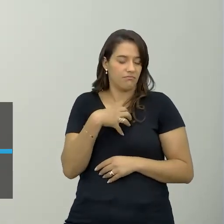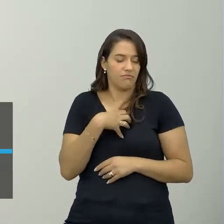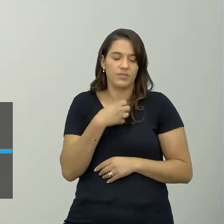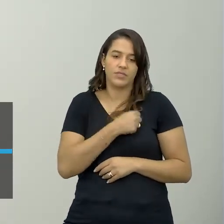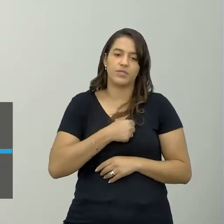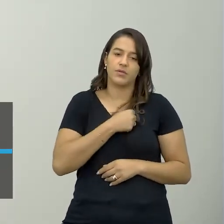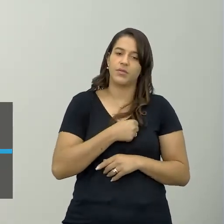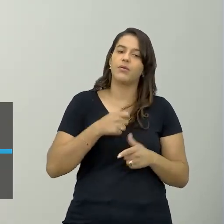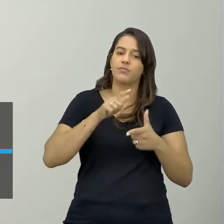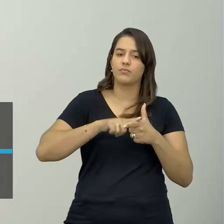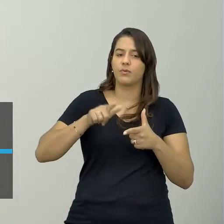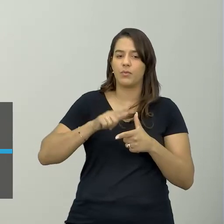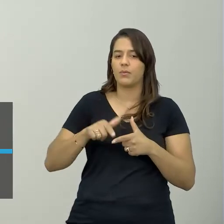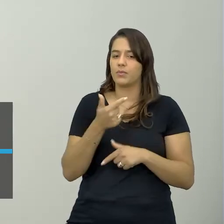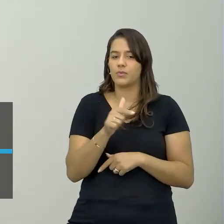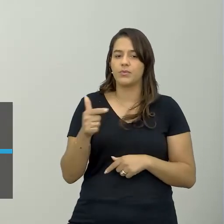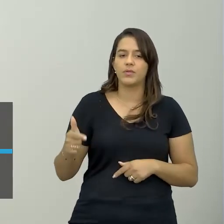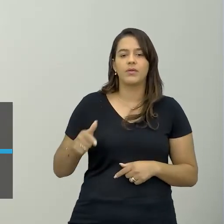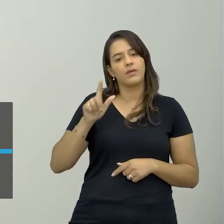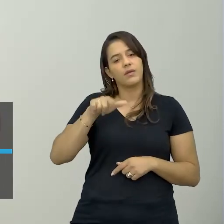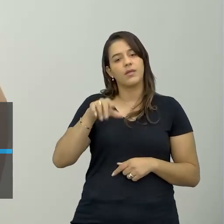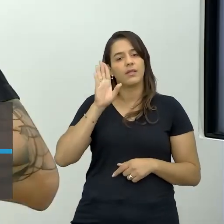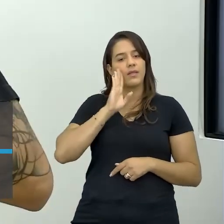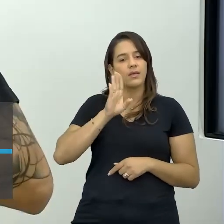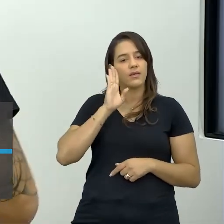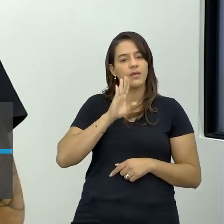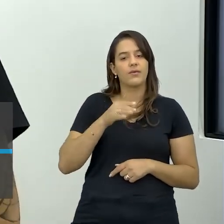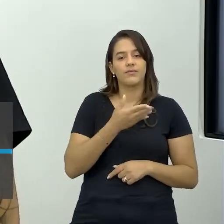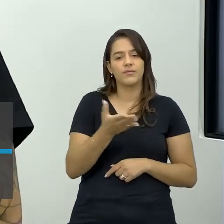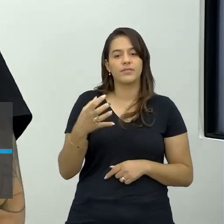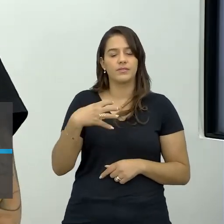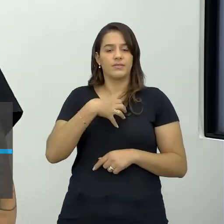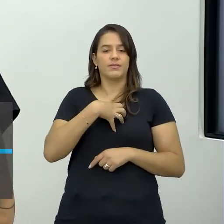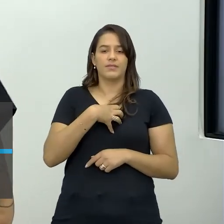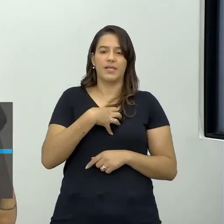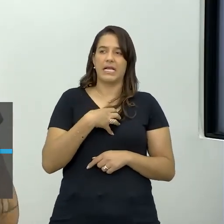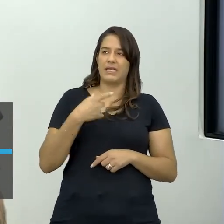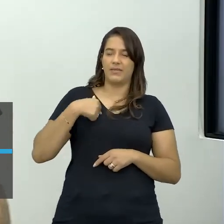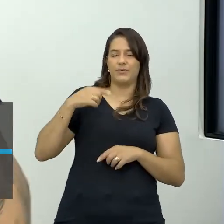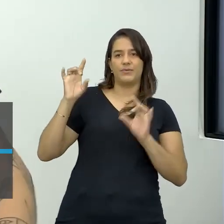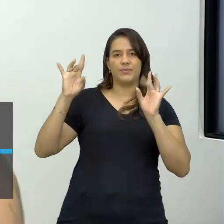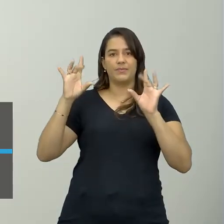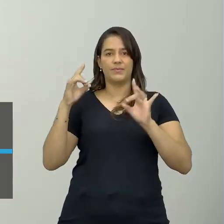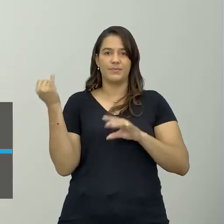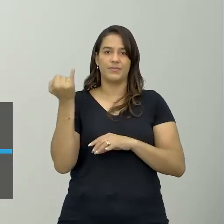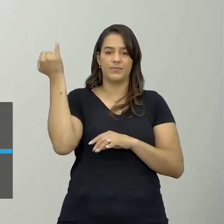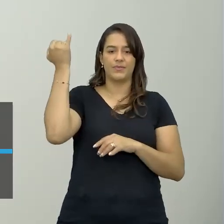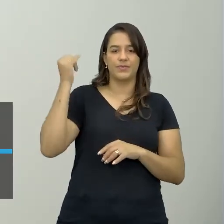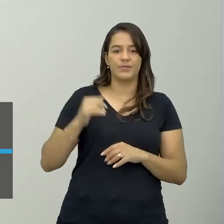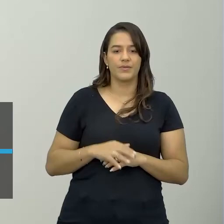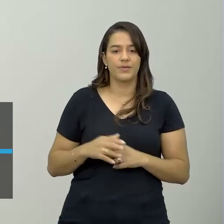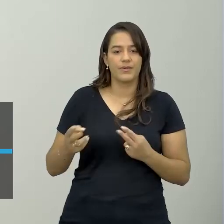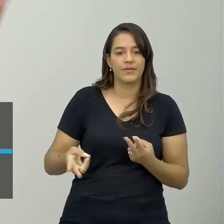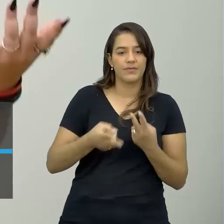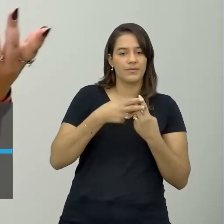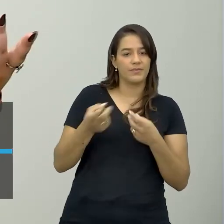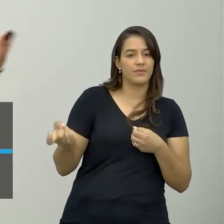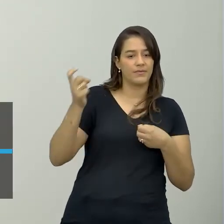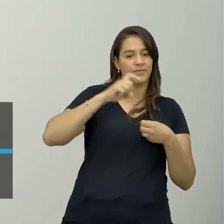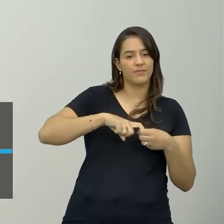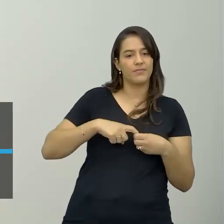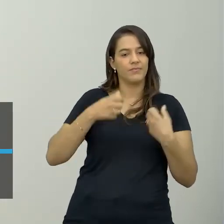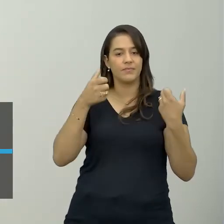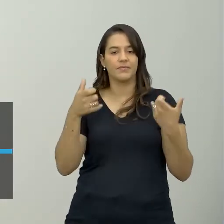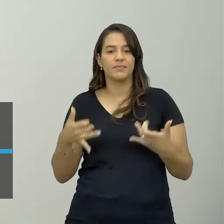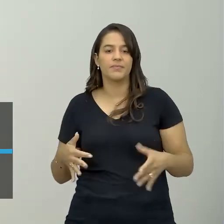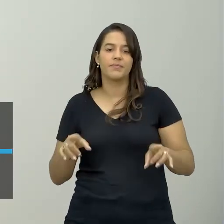tem problema, pode sentir. É legal, né, que quando alguém sente saudade nossa, a gente se sente importante. Postar lá, hashtag Volta Gabriel é sobre